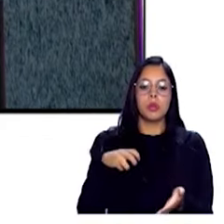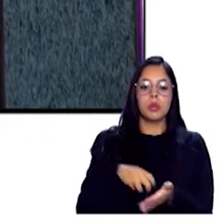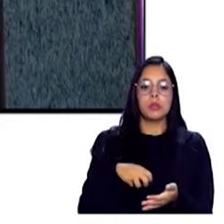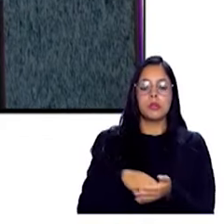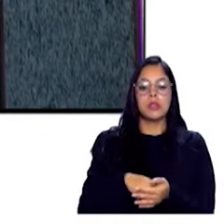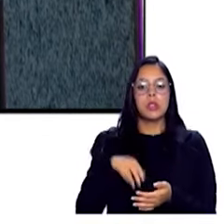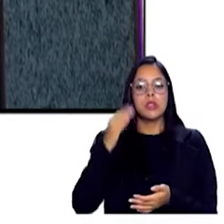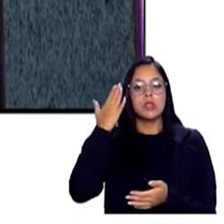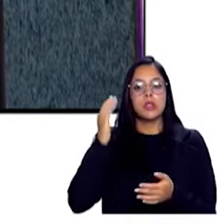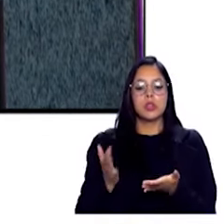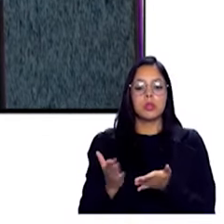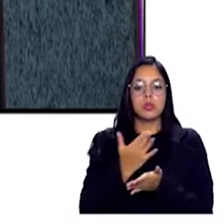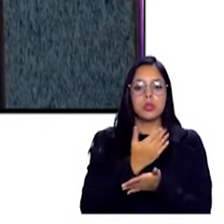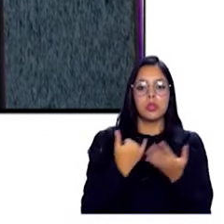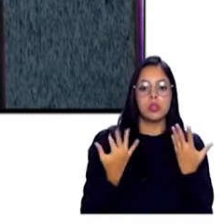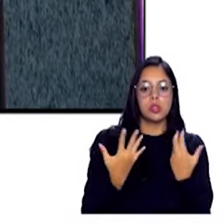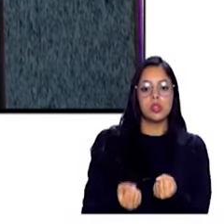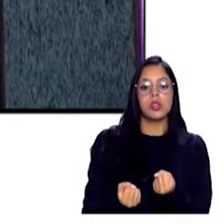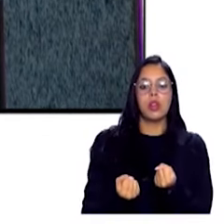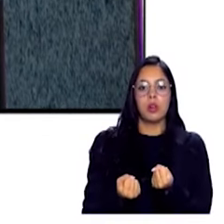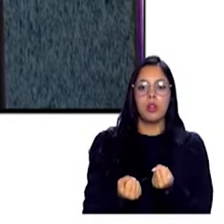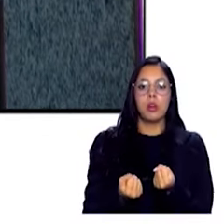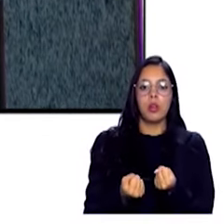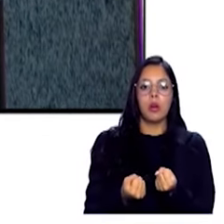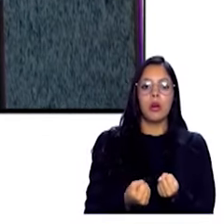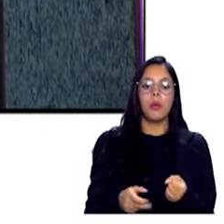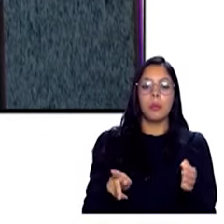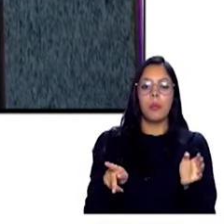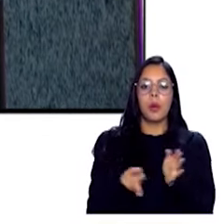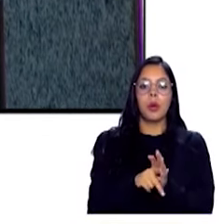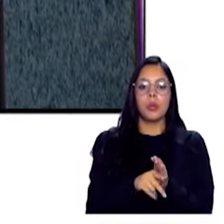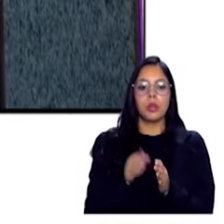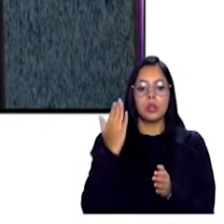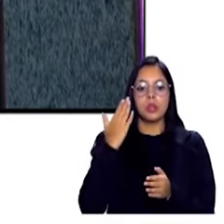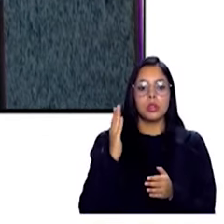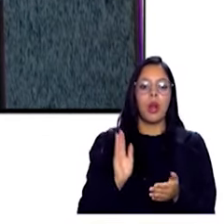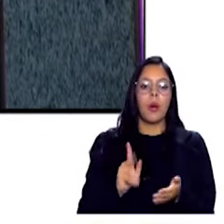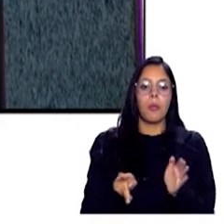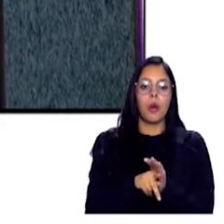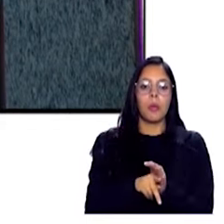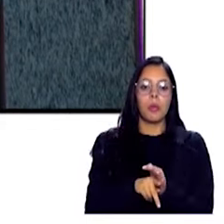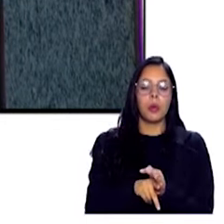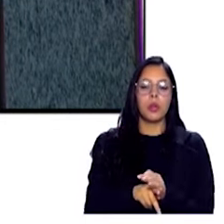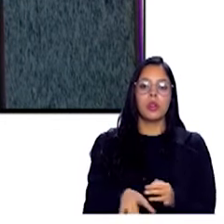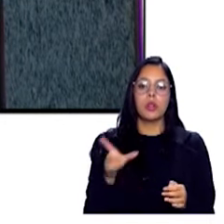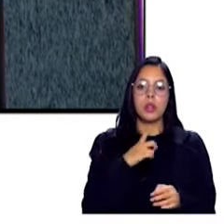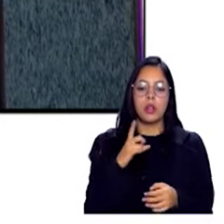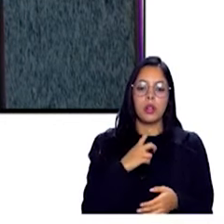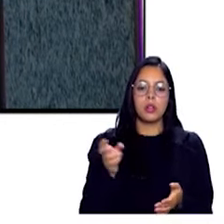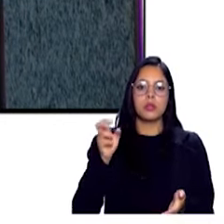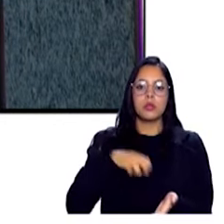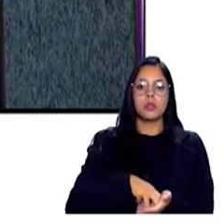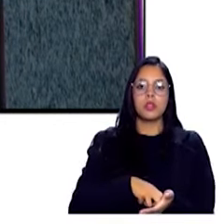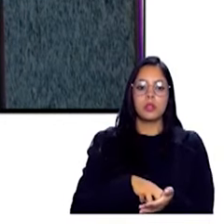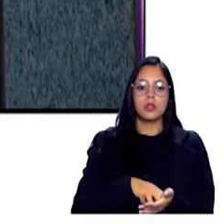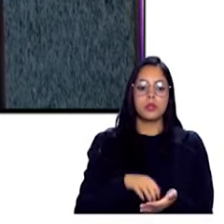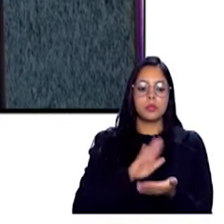de acolhimento a sentença interpretativa de acolhimento é uma sentença